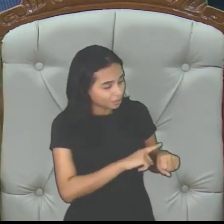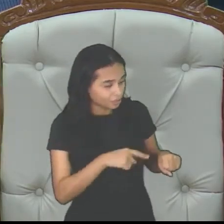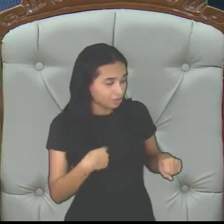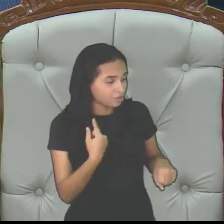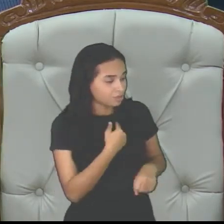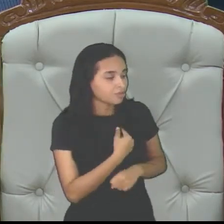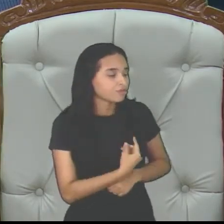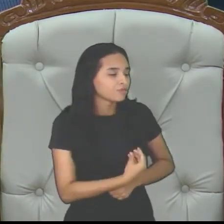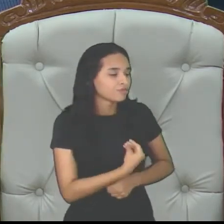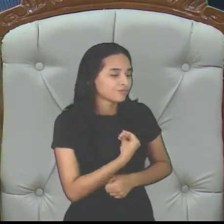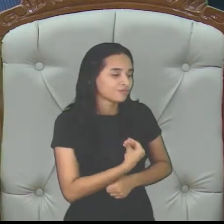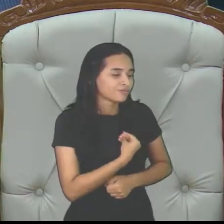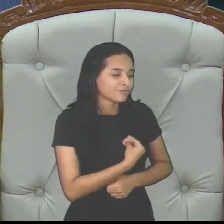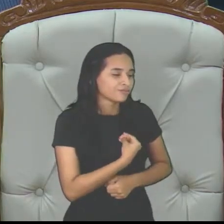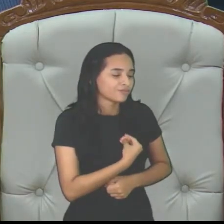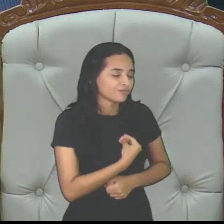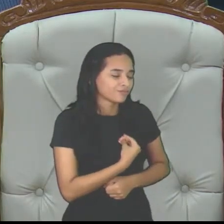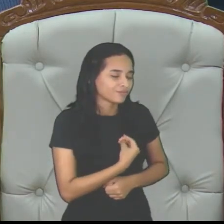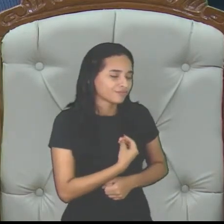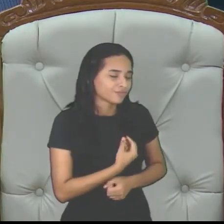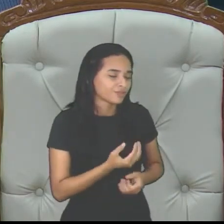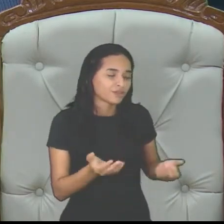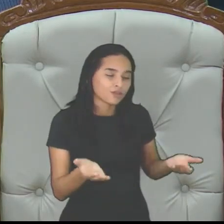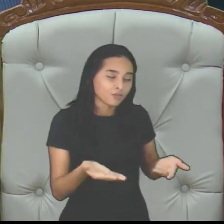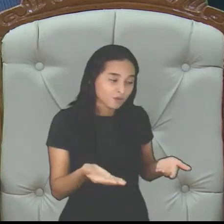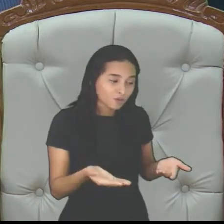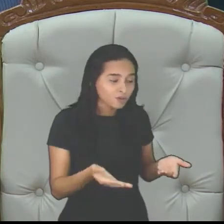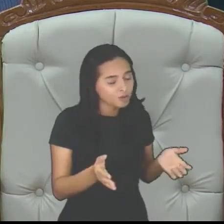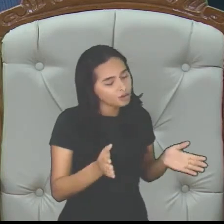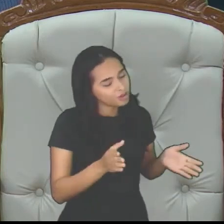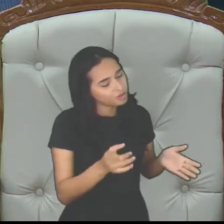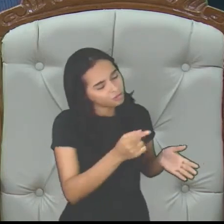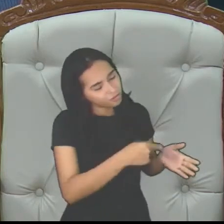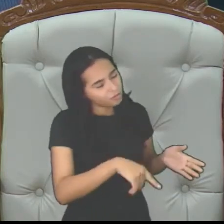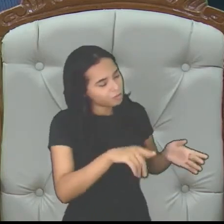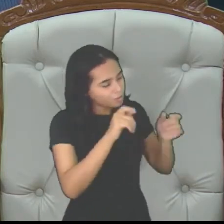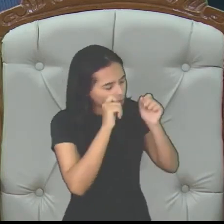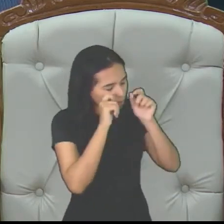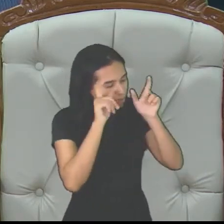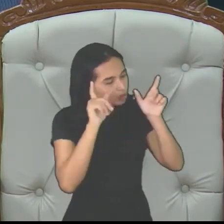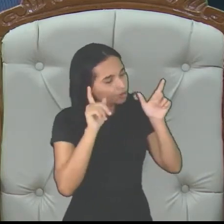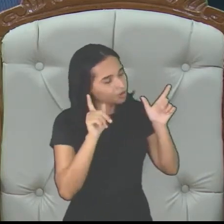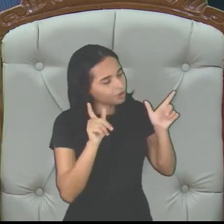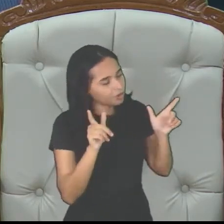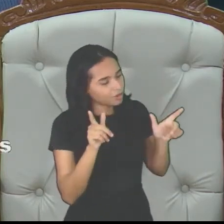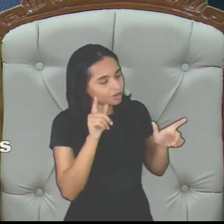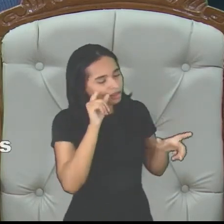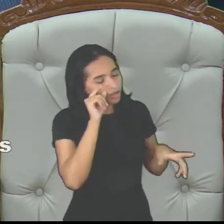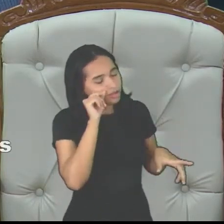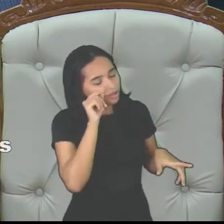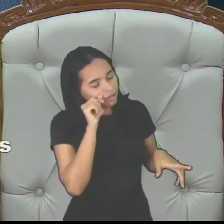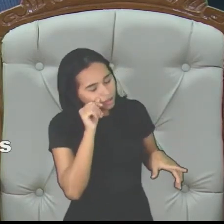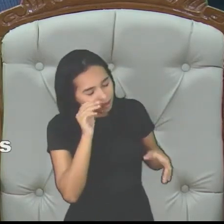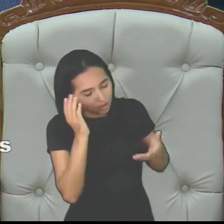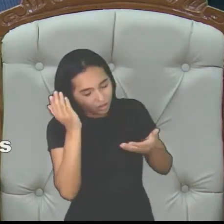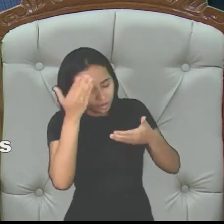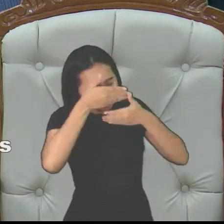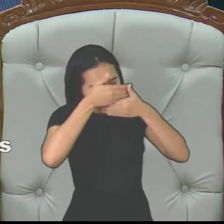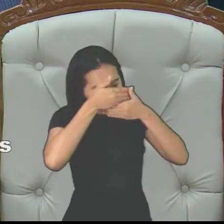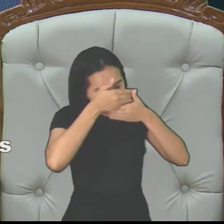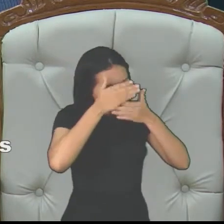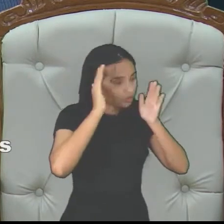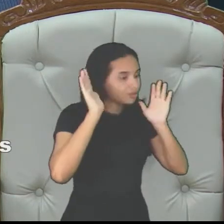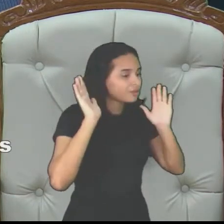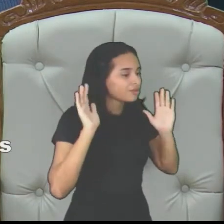vivemos, chegou a hora de vocês despertarem do sono,